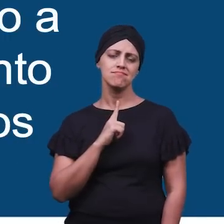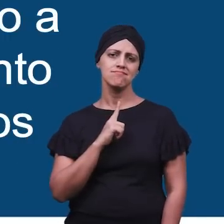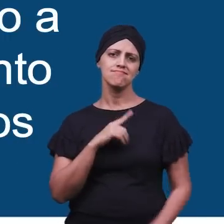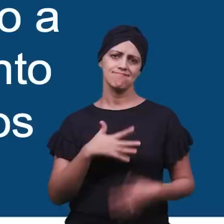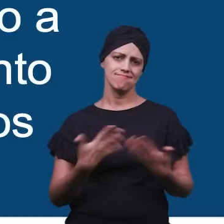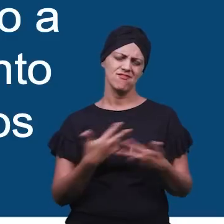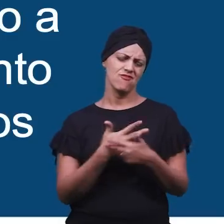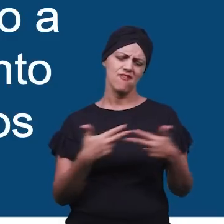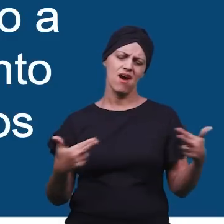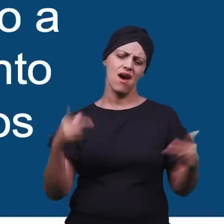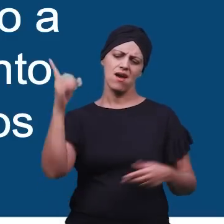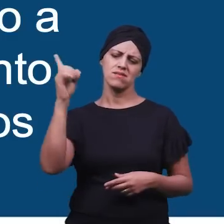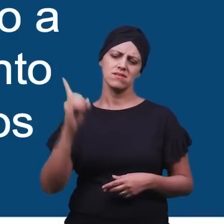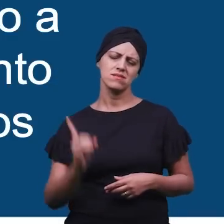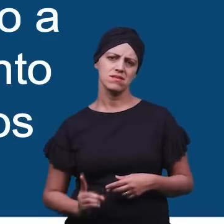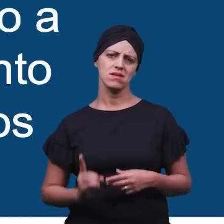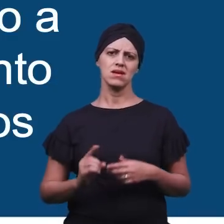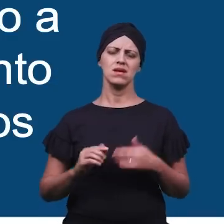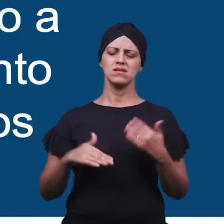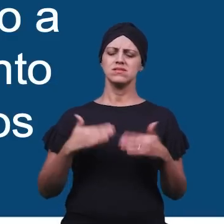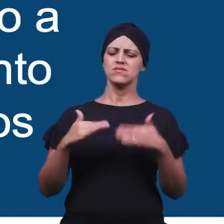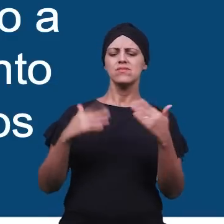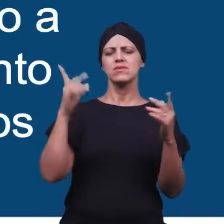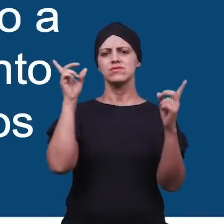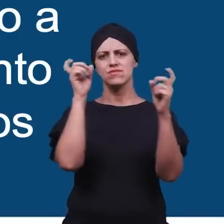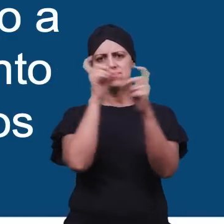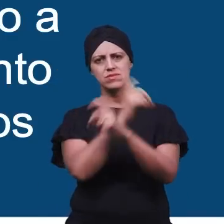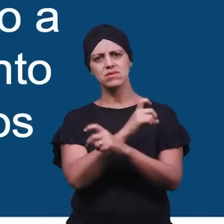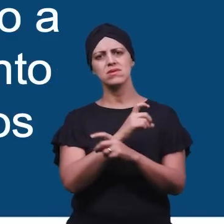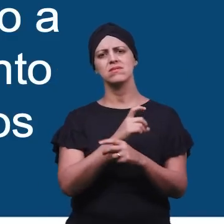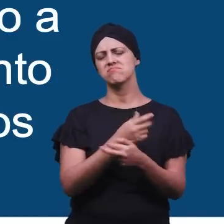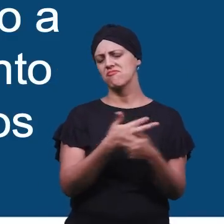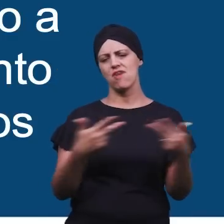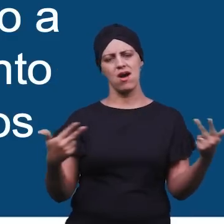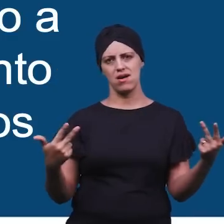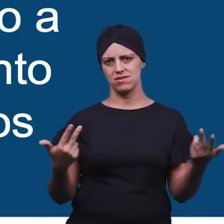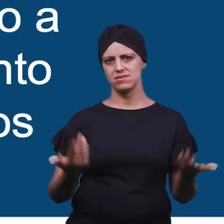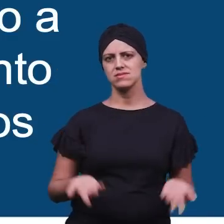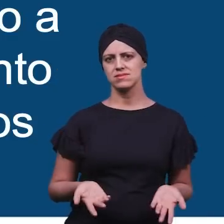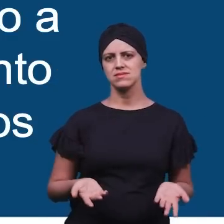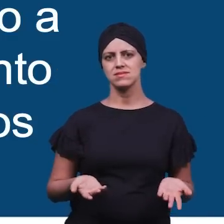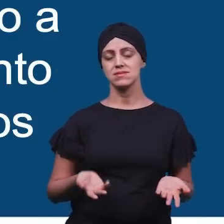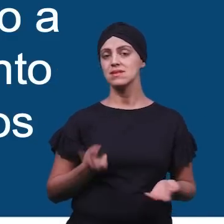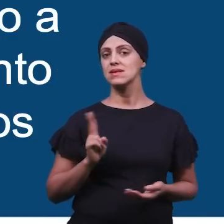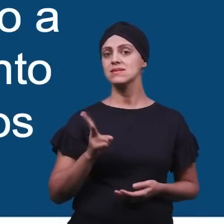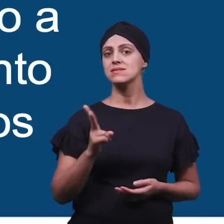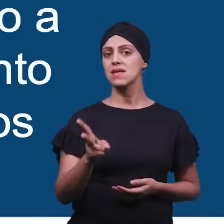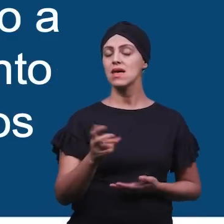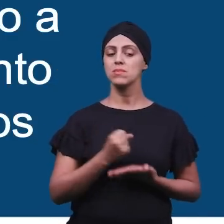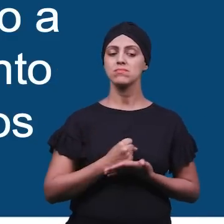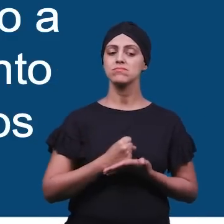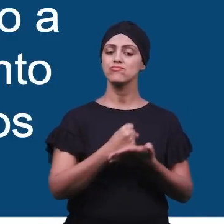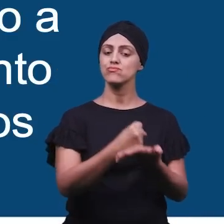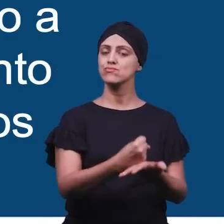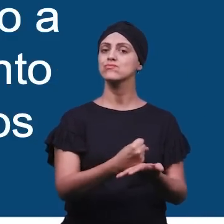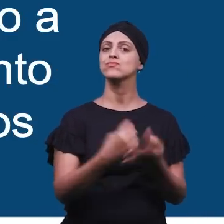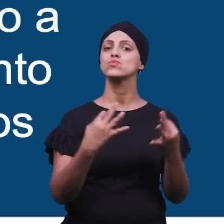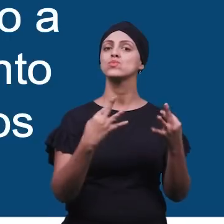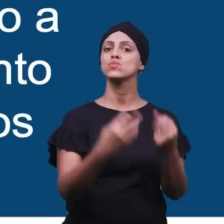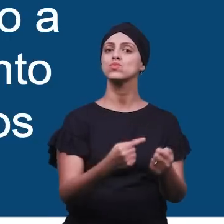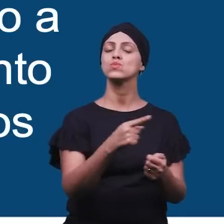com transtornos do desenvolvimento e outras condições, provendo sempre o